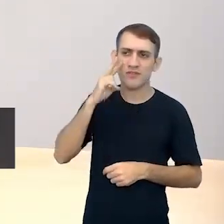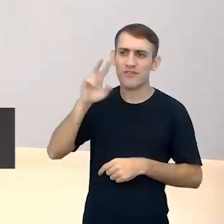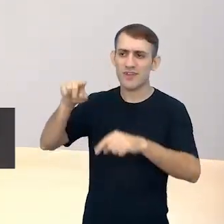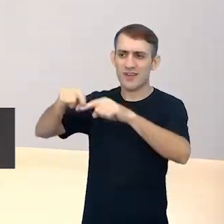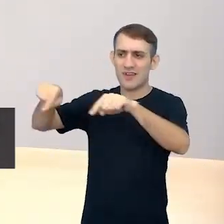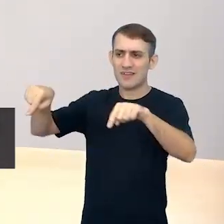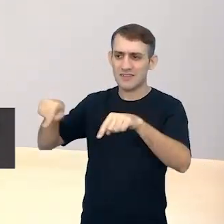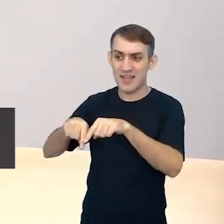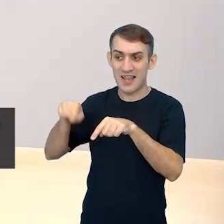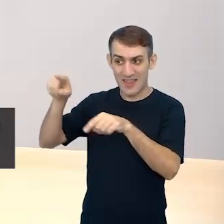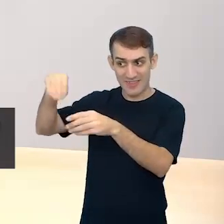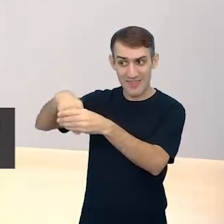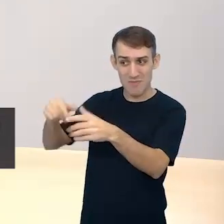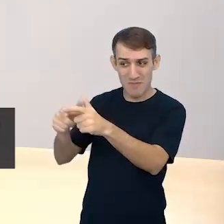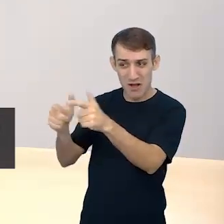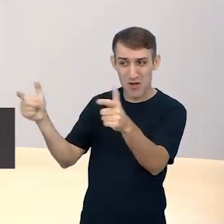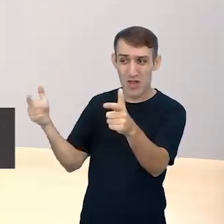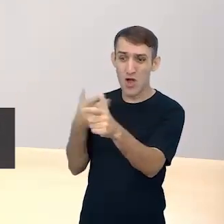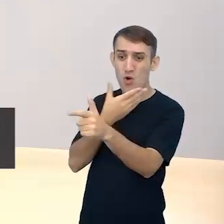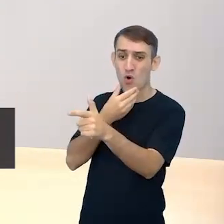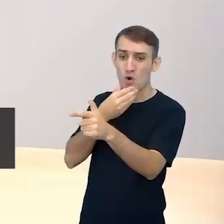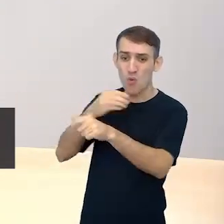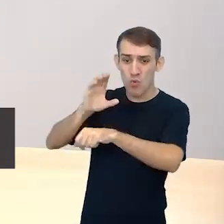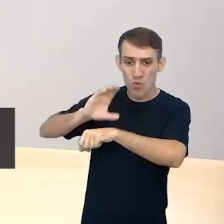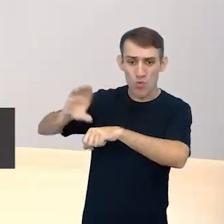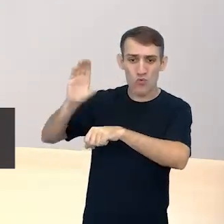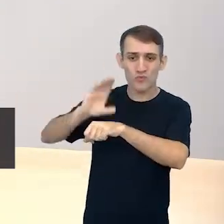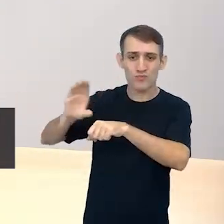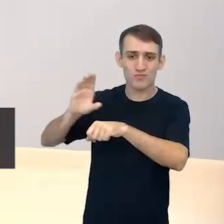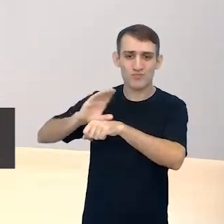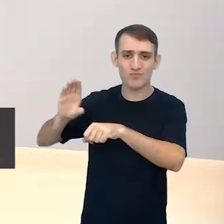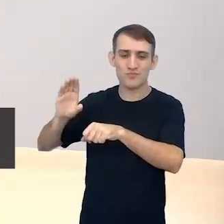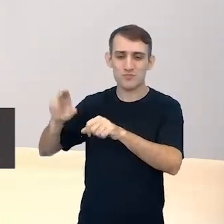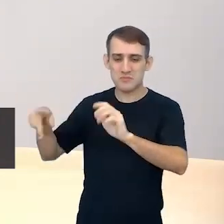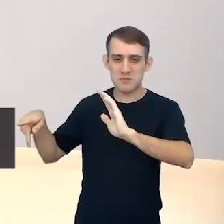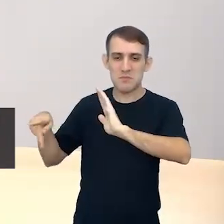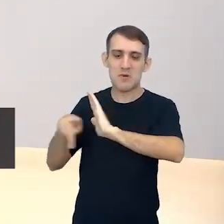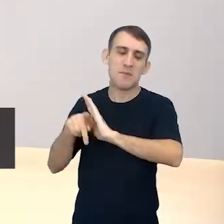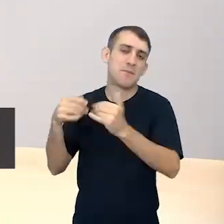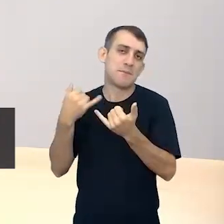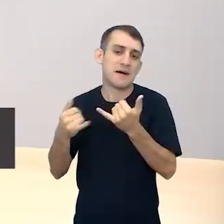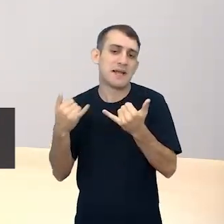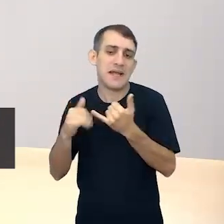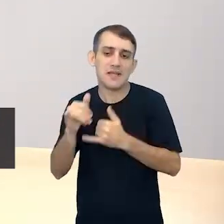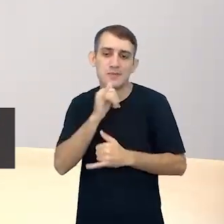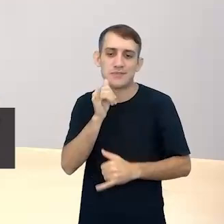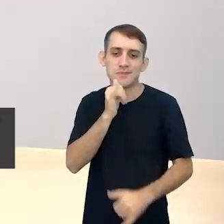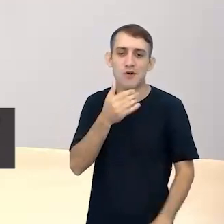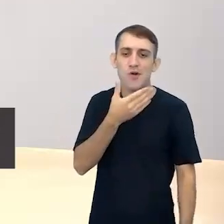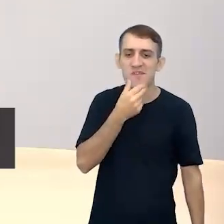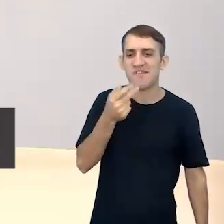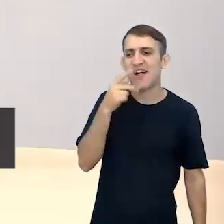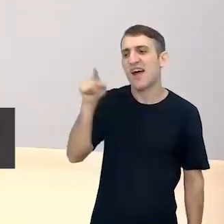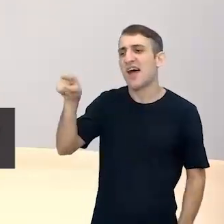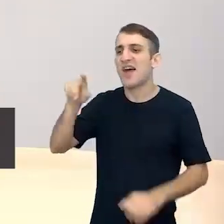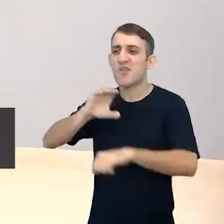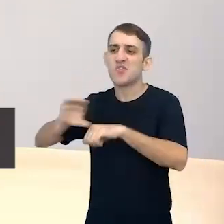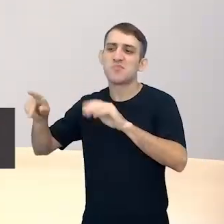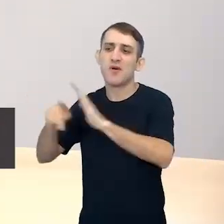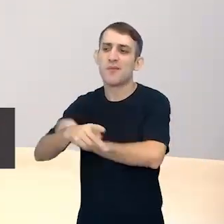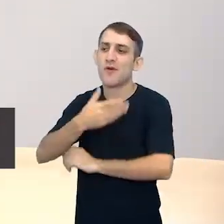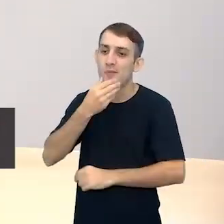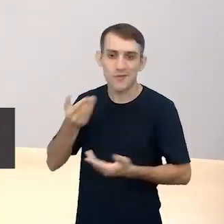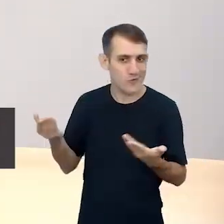a maioria de homens, né? Cursos declaradamente para o lado mais machista, falar, isso daí é só para homem. Não,